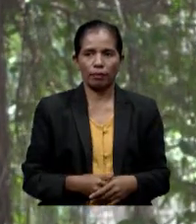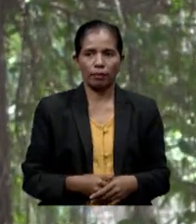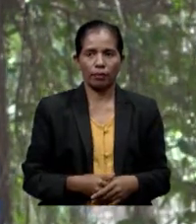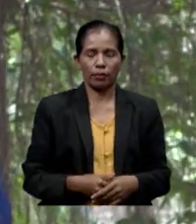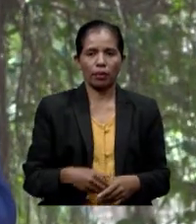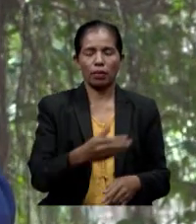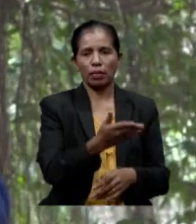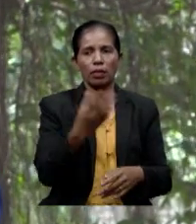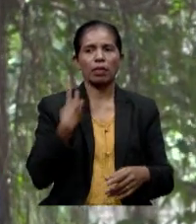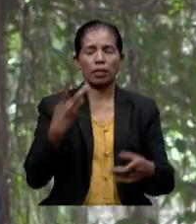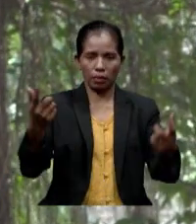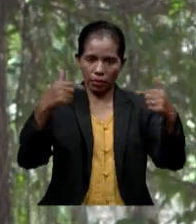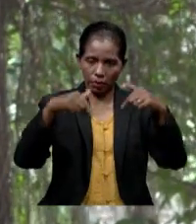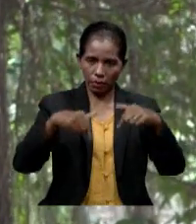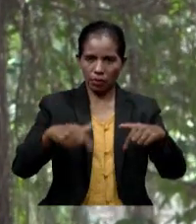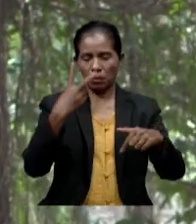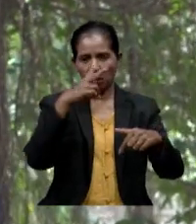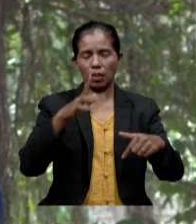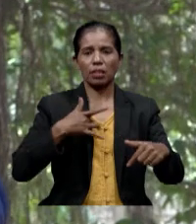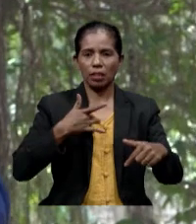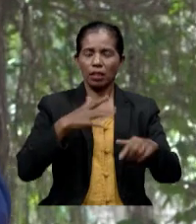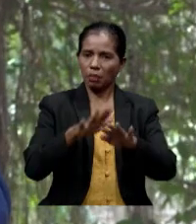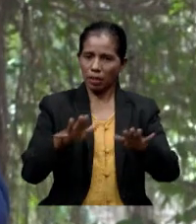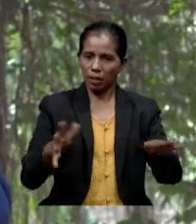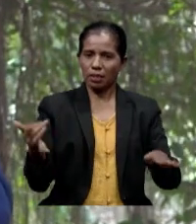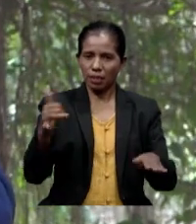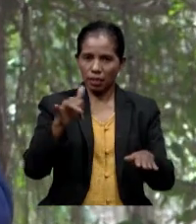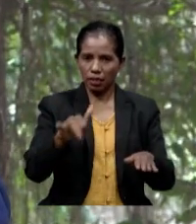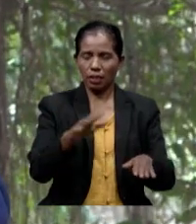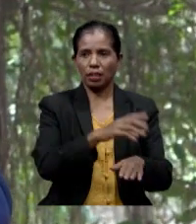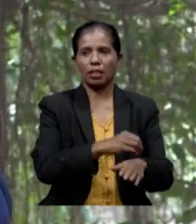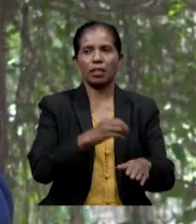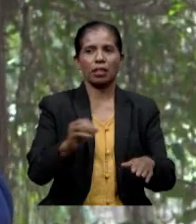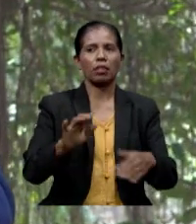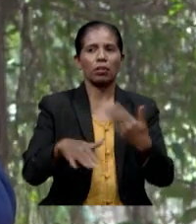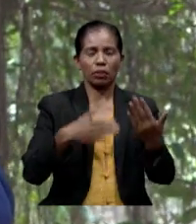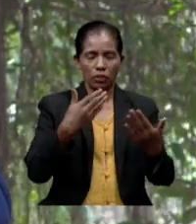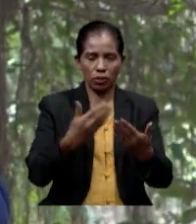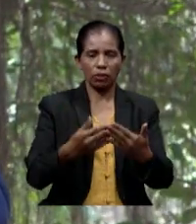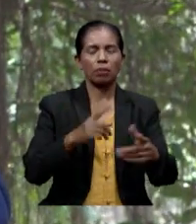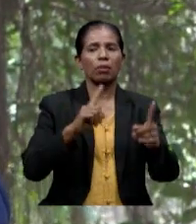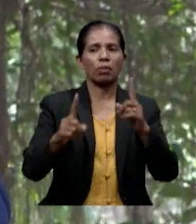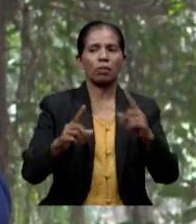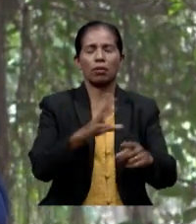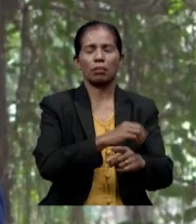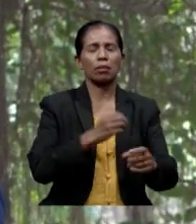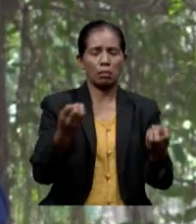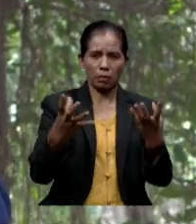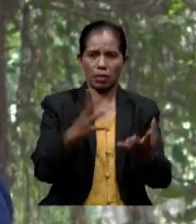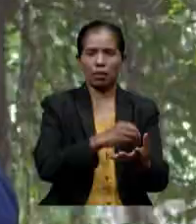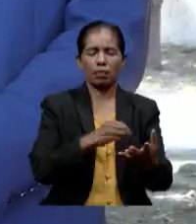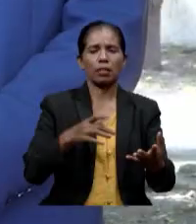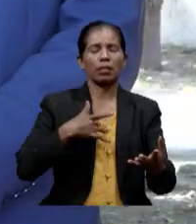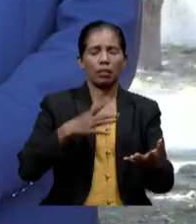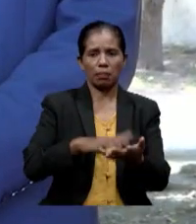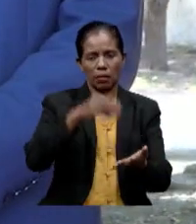vemos estas centenas de crianças, aqui só podemos desejar mesmo muito futuro e muitas felicidades a